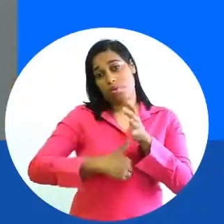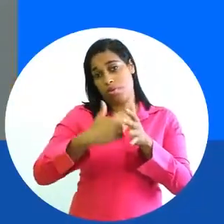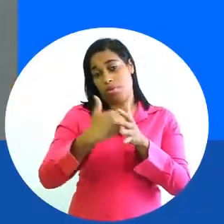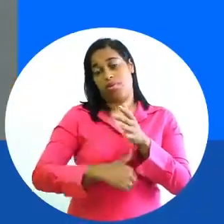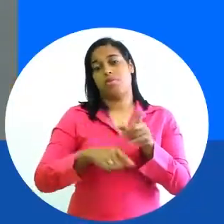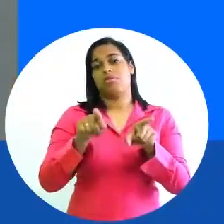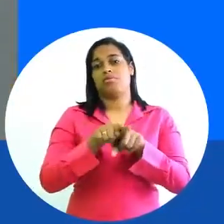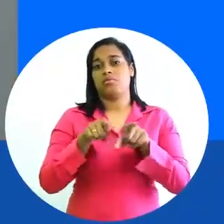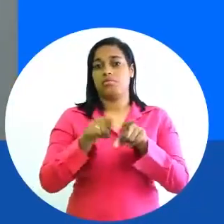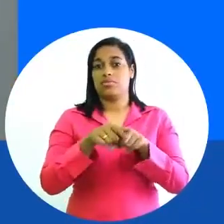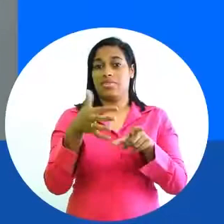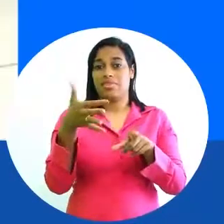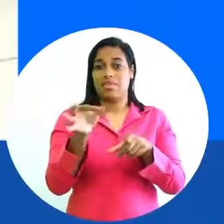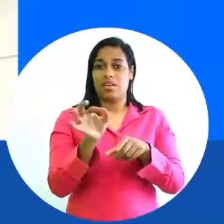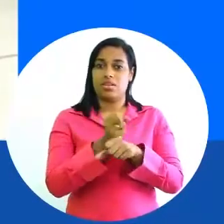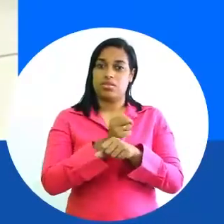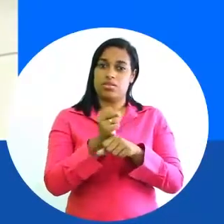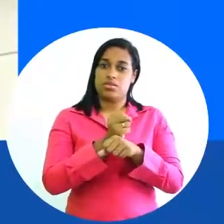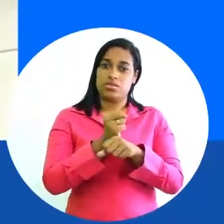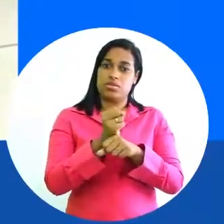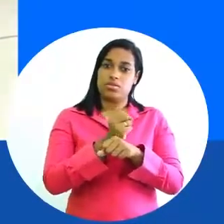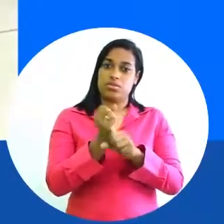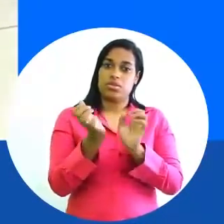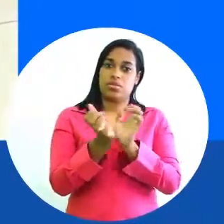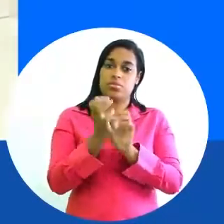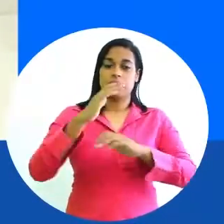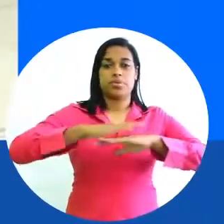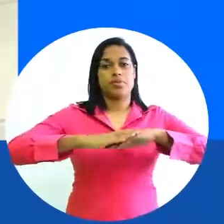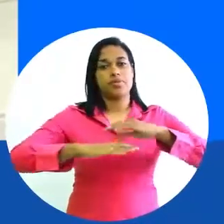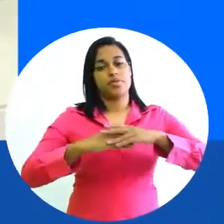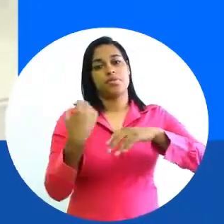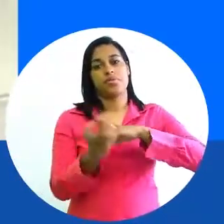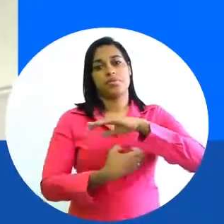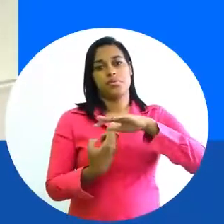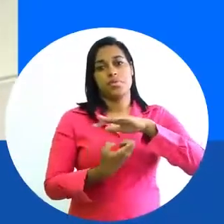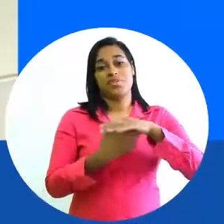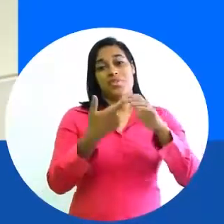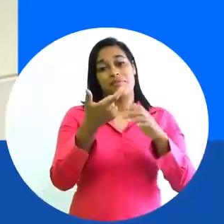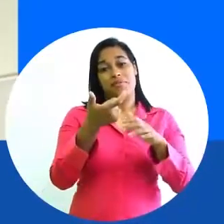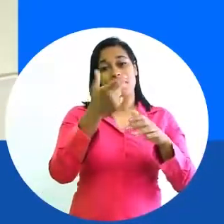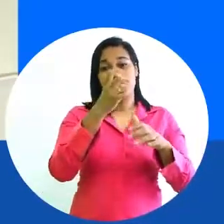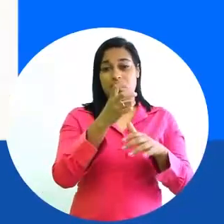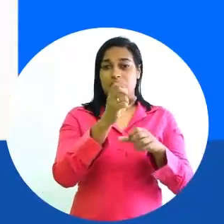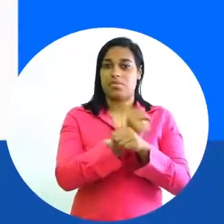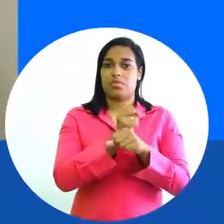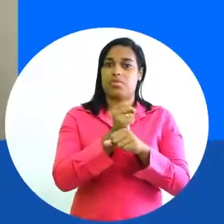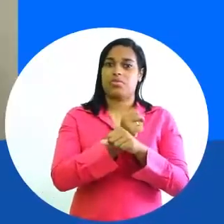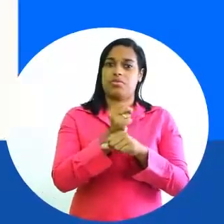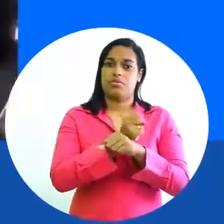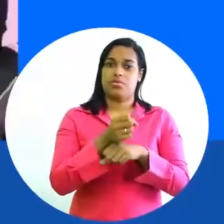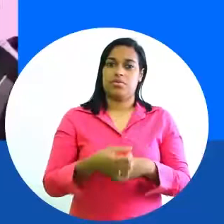financiamentos, 10 anos. Prontuário de funcionários de uma empresa, 25 anos.